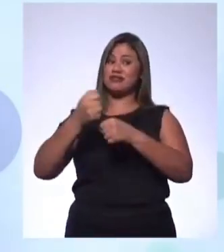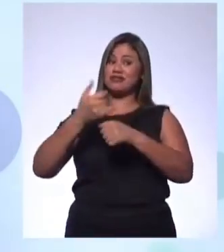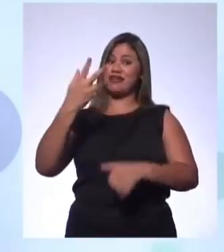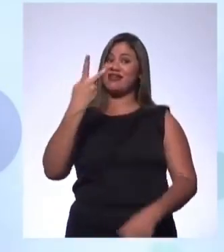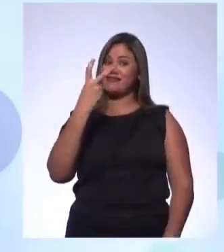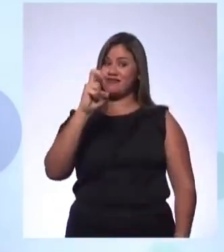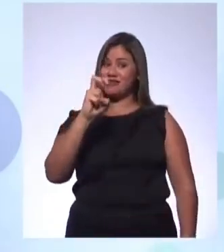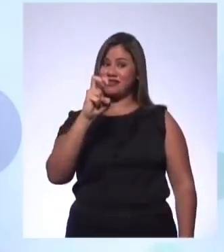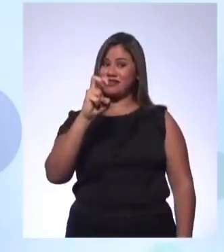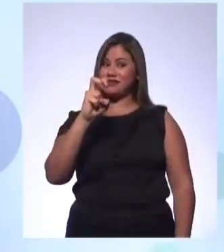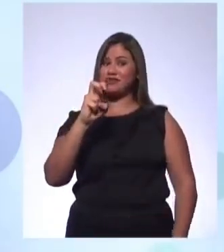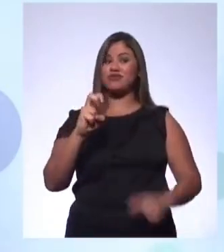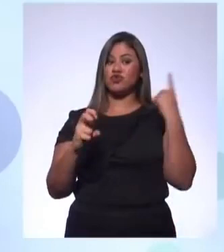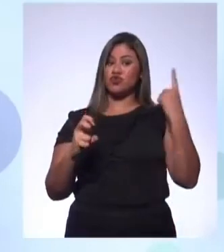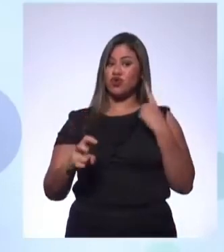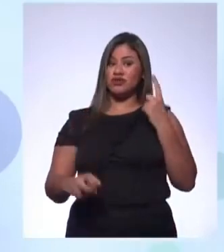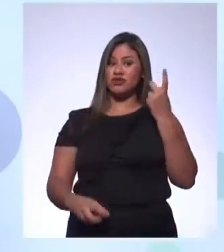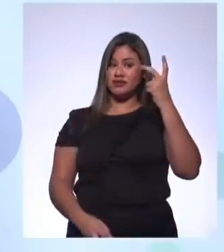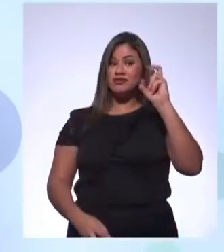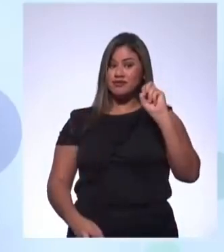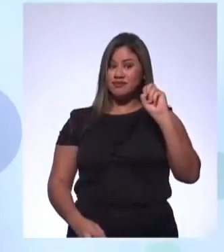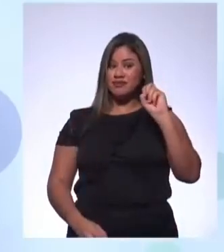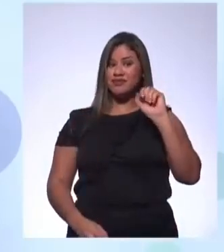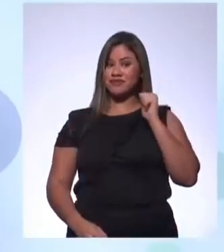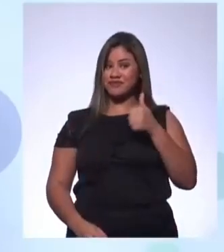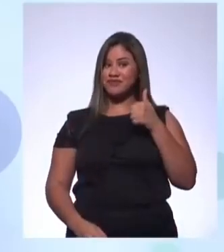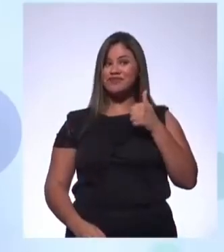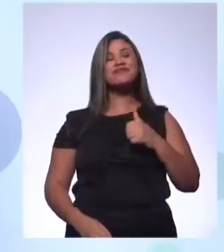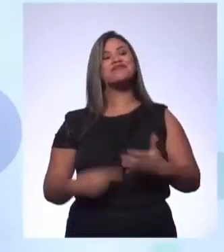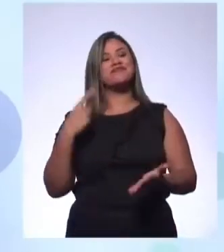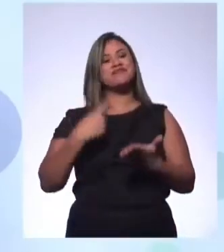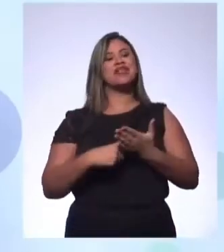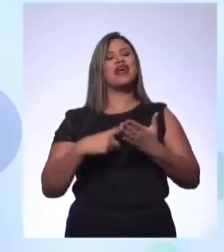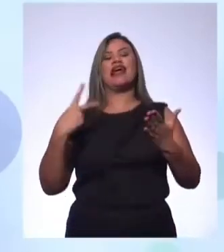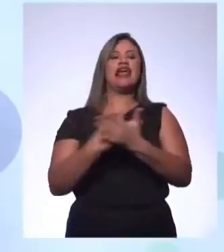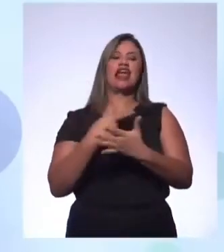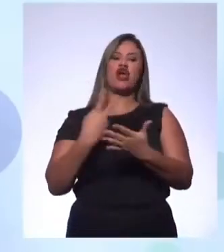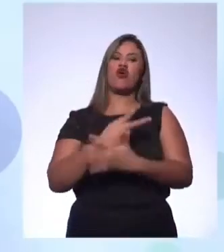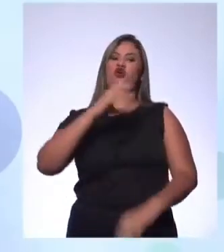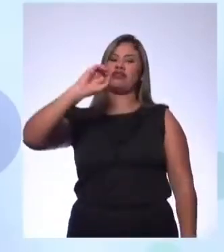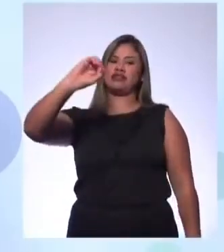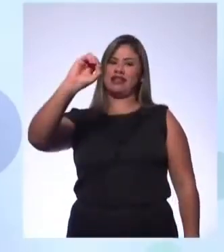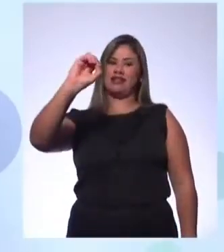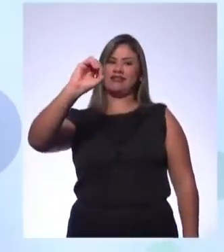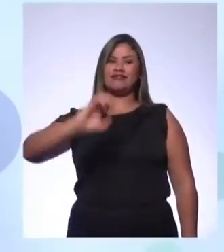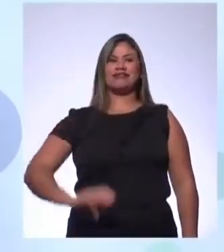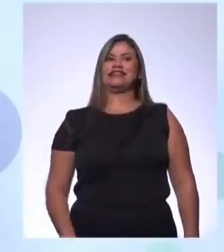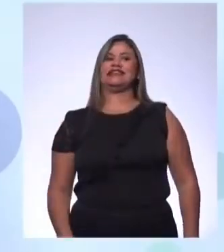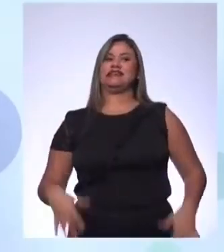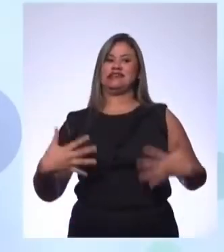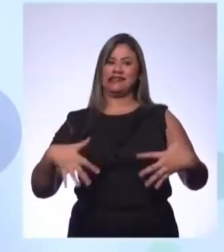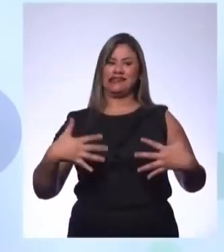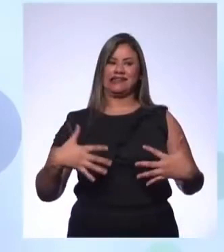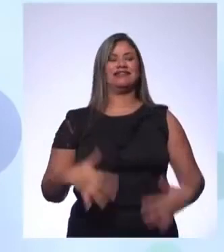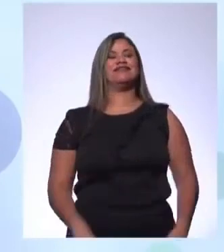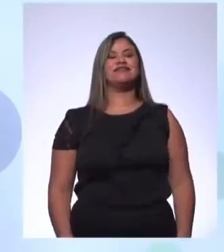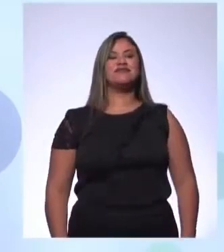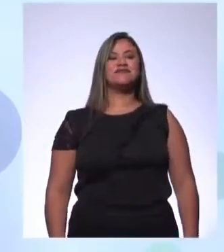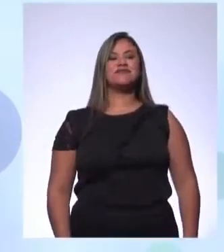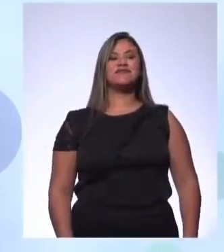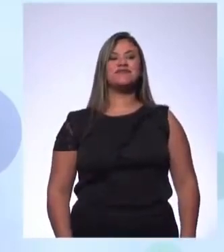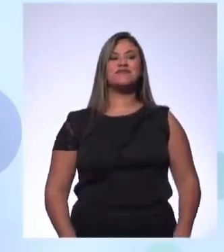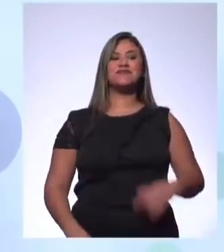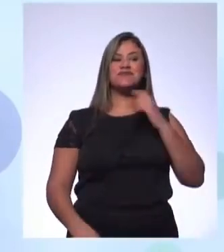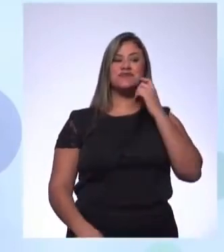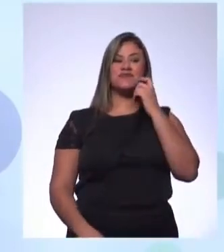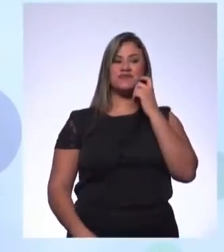25 pontos. Respondeu sozinha, 50 pontos. Tá bom? Errou, 0. Nossa, tá? Não vou errar não, que eles vão deixar. Primeira pergunta